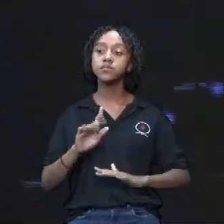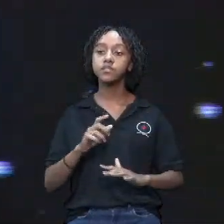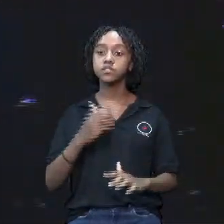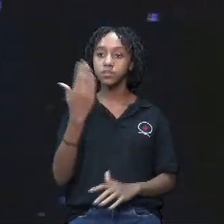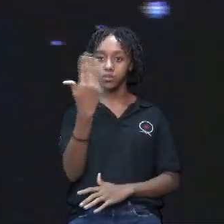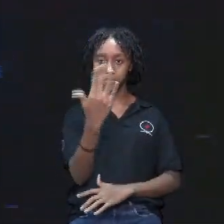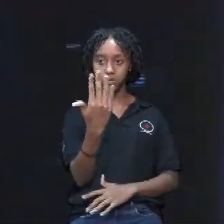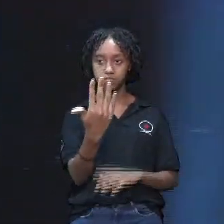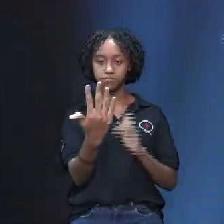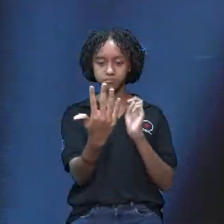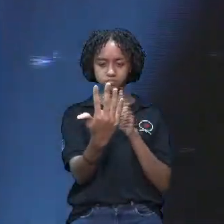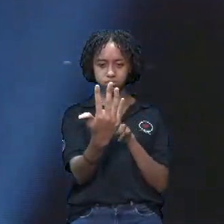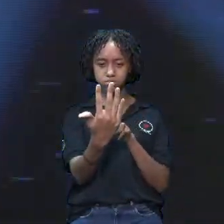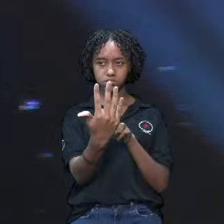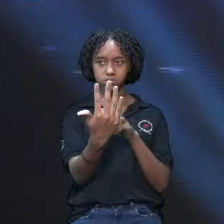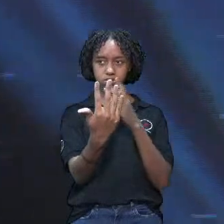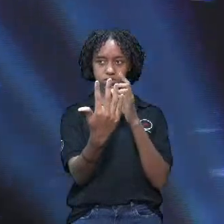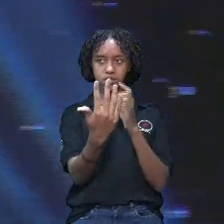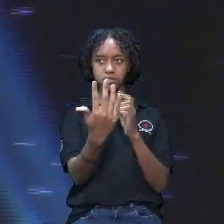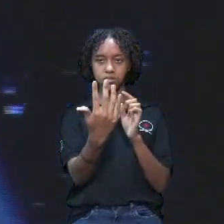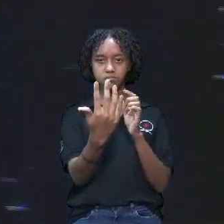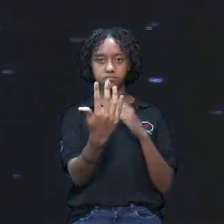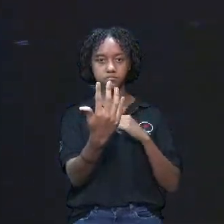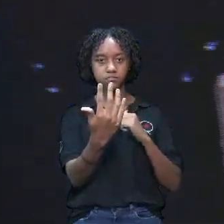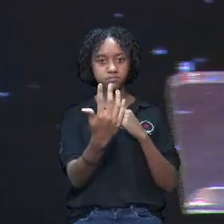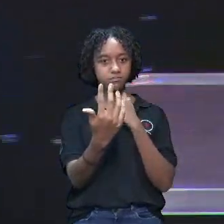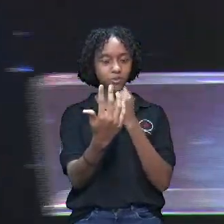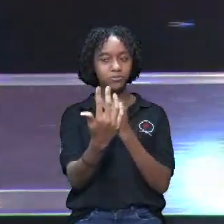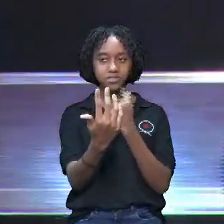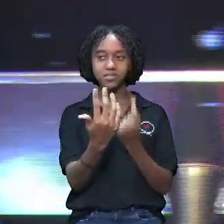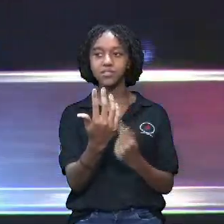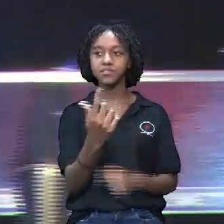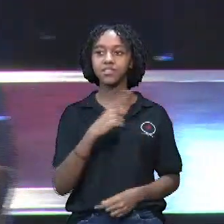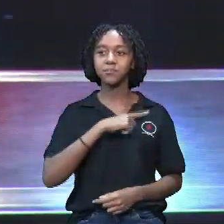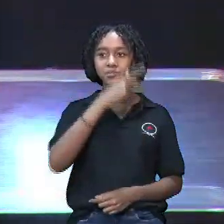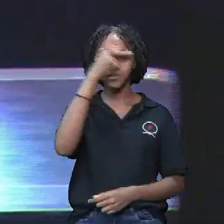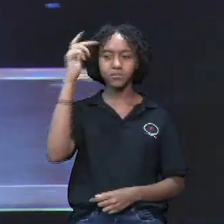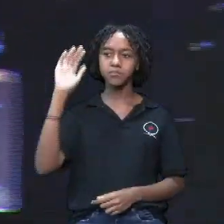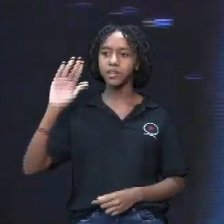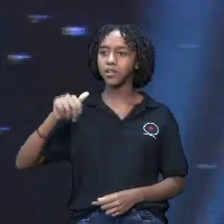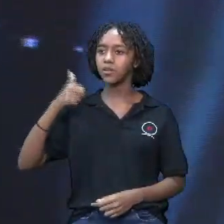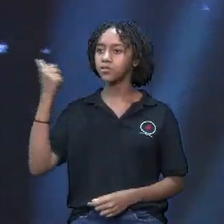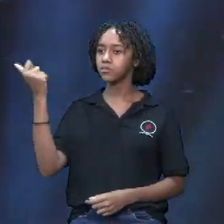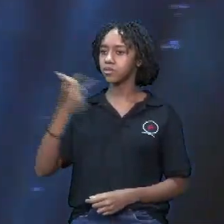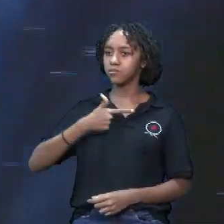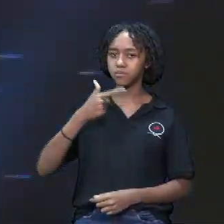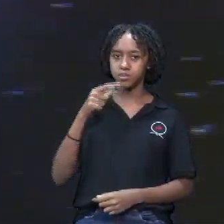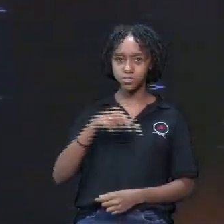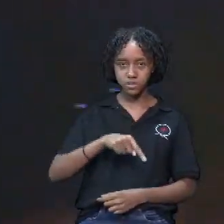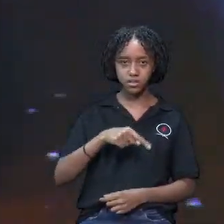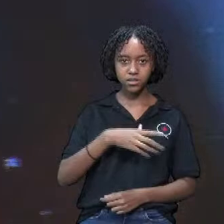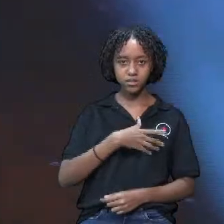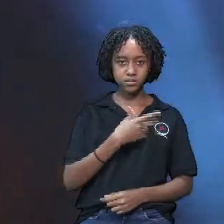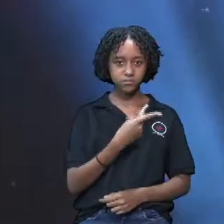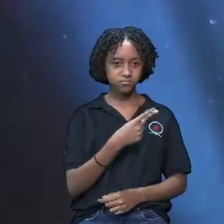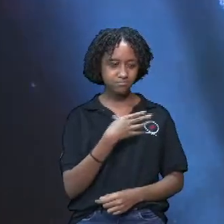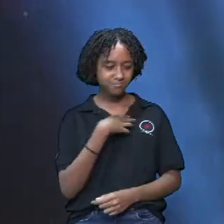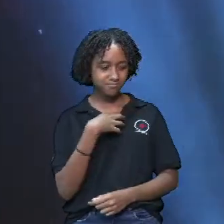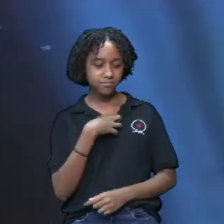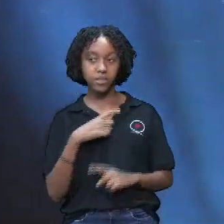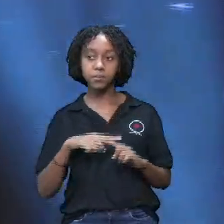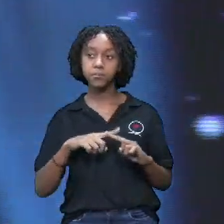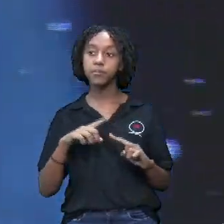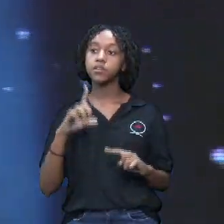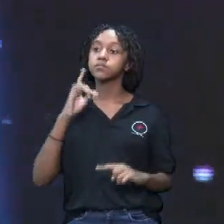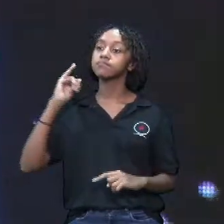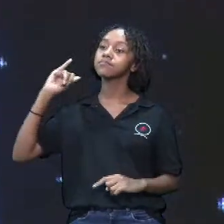se acha digno. Tem gente melhor do que você, você, do seu jeito. Mas eu quero te dizer que o Senhor quer te